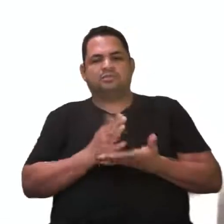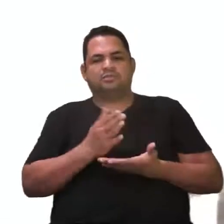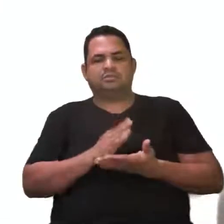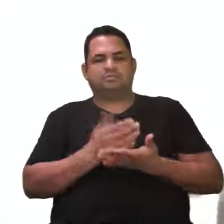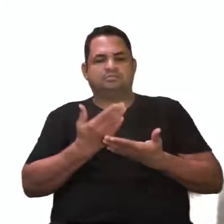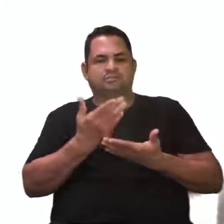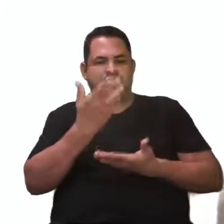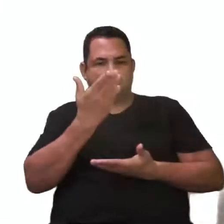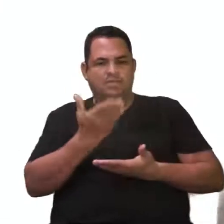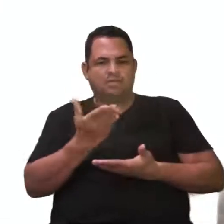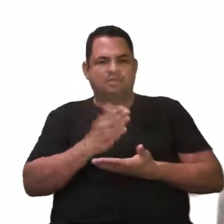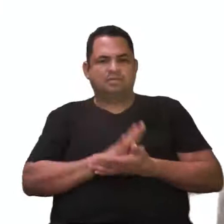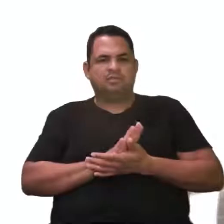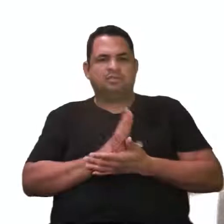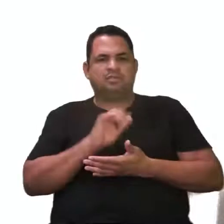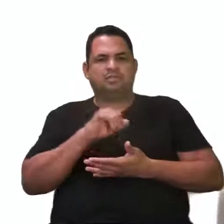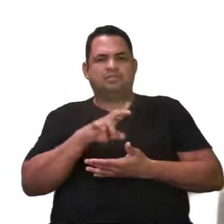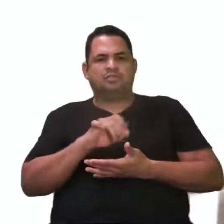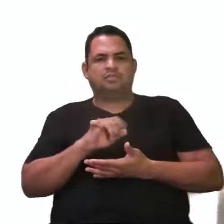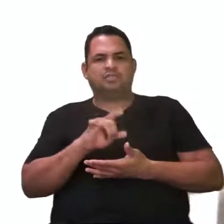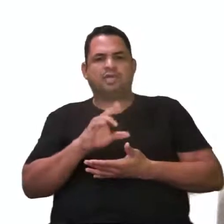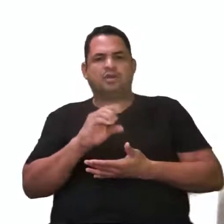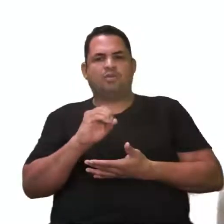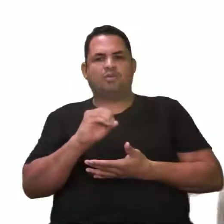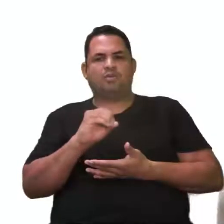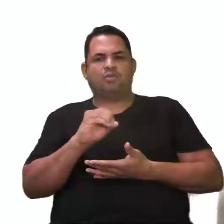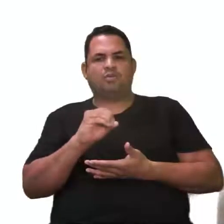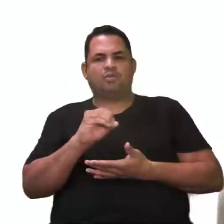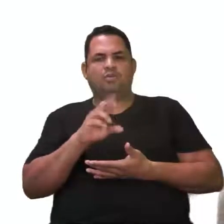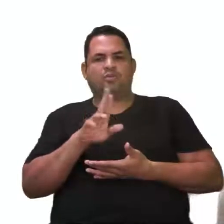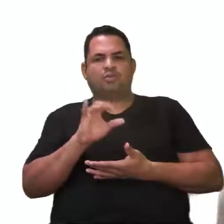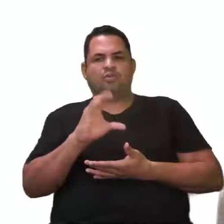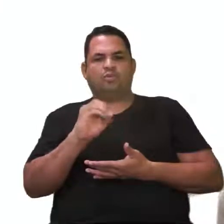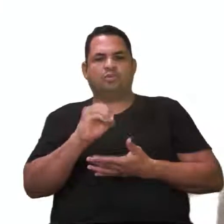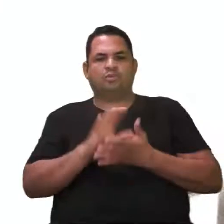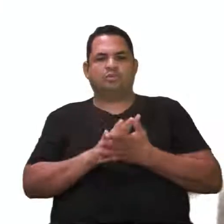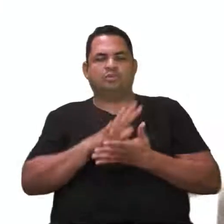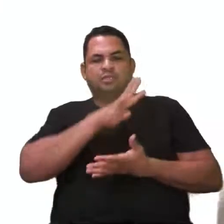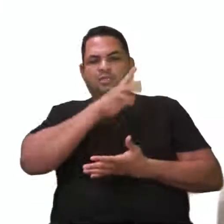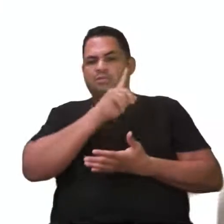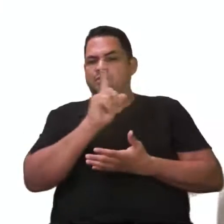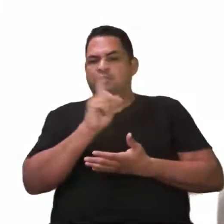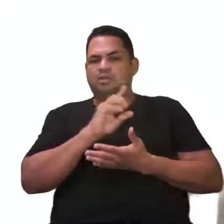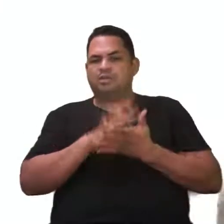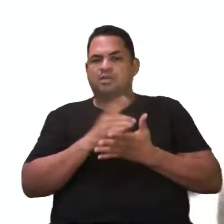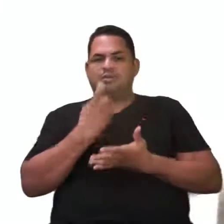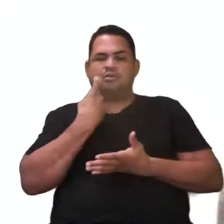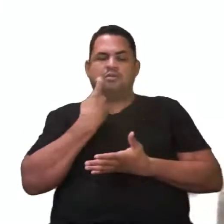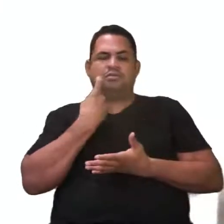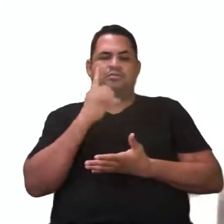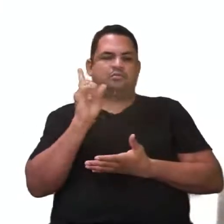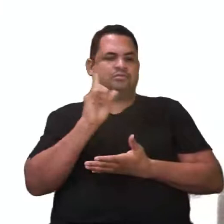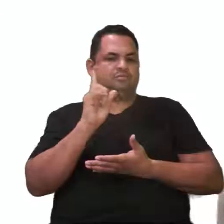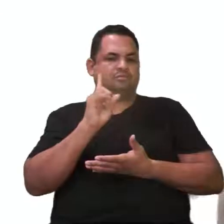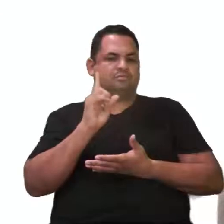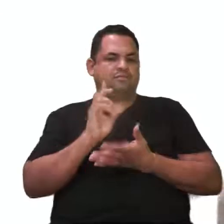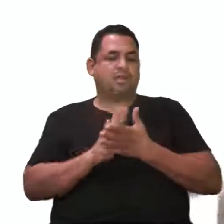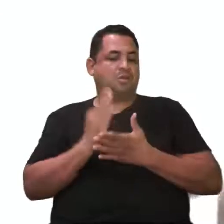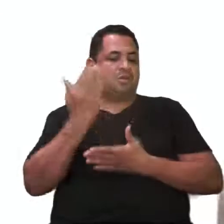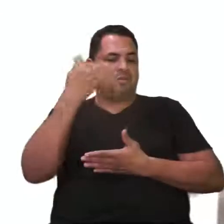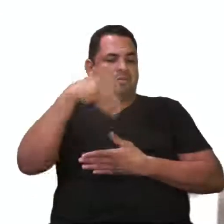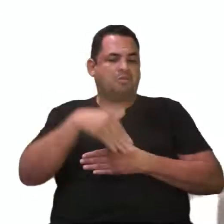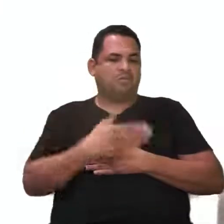é de um animal pré-histórico, que é o do ictiosauro, tá? Gente, esse animal não é um peixe. Esse animal não é um